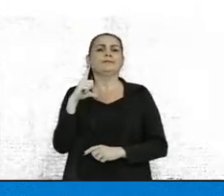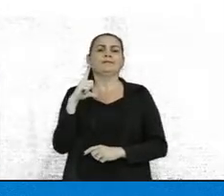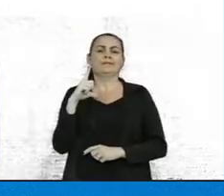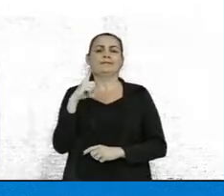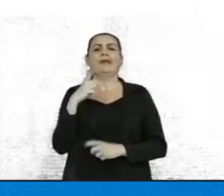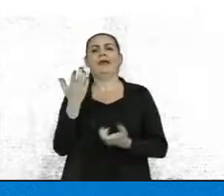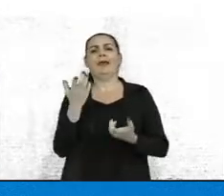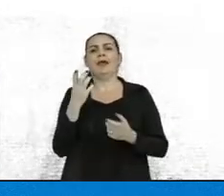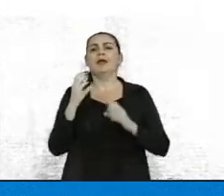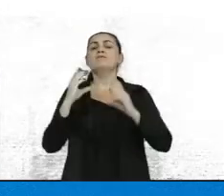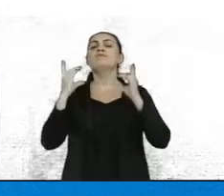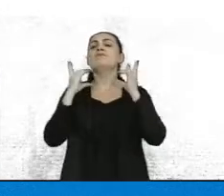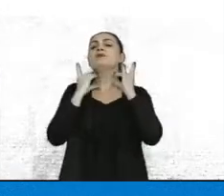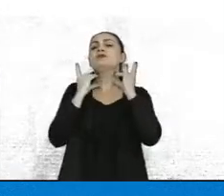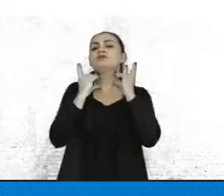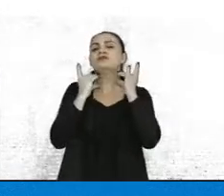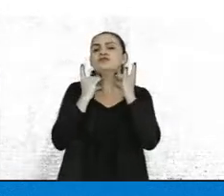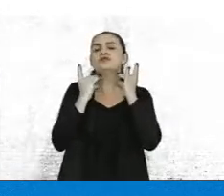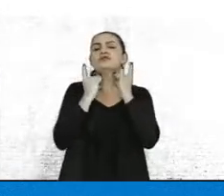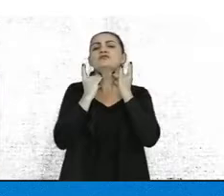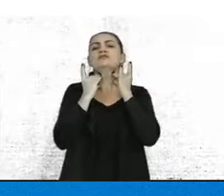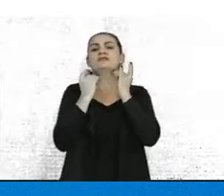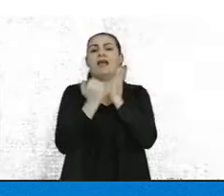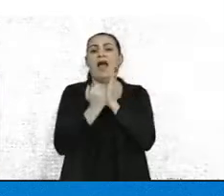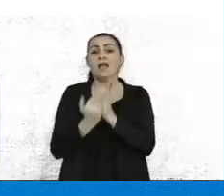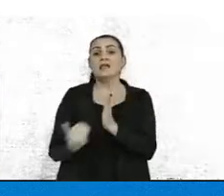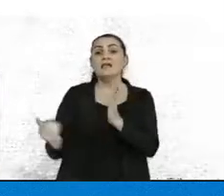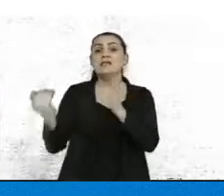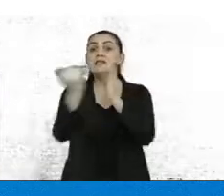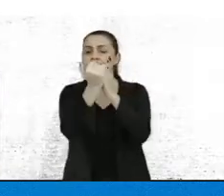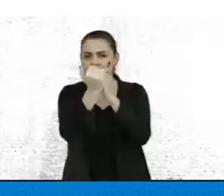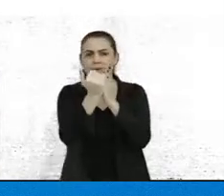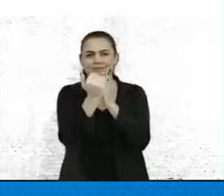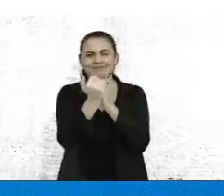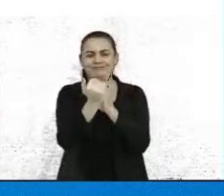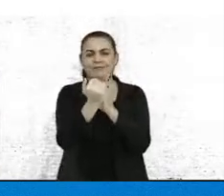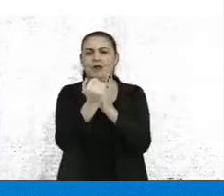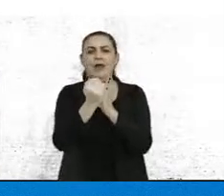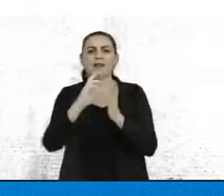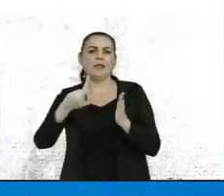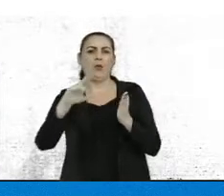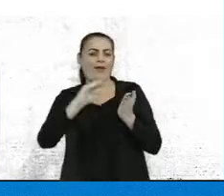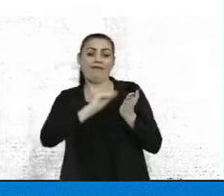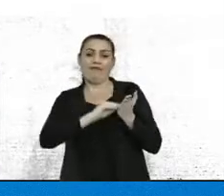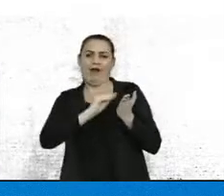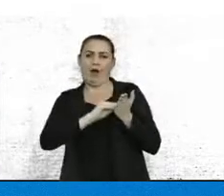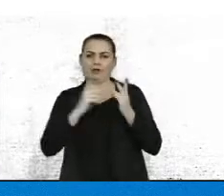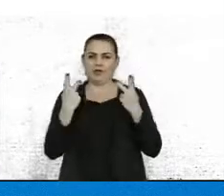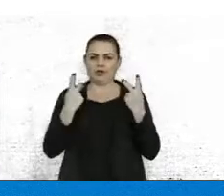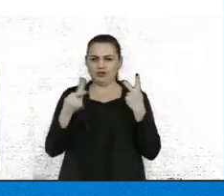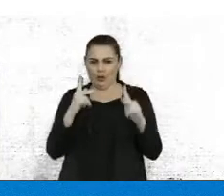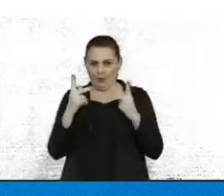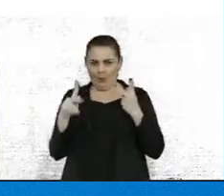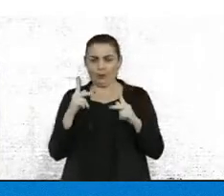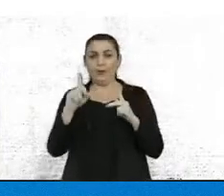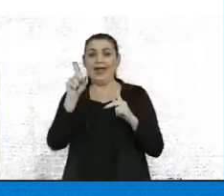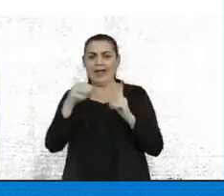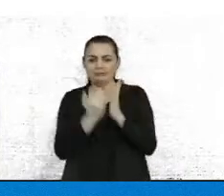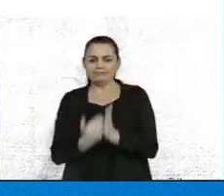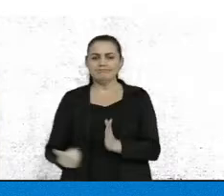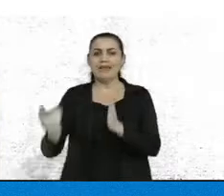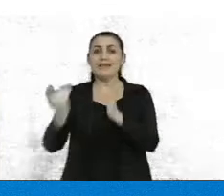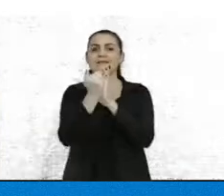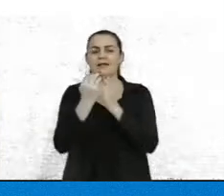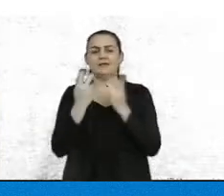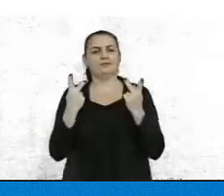de produção de hormônio de tireoide e não falta de produção de hormônio de tireoide. E aí muitos pacientes